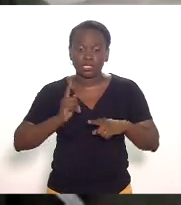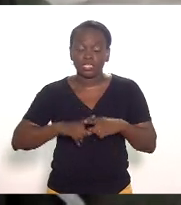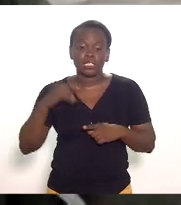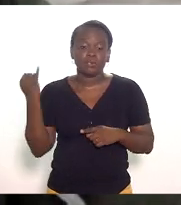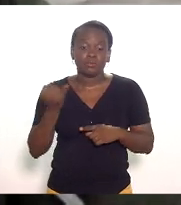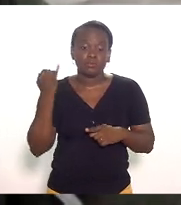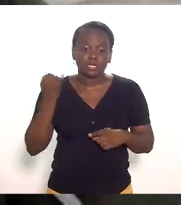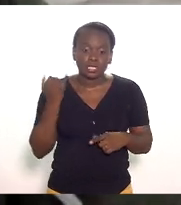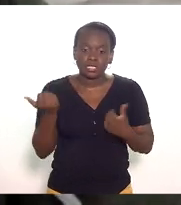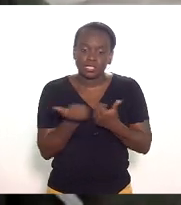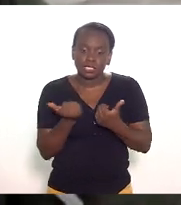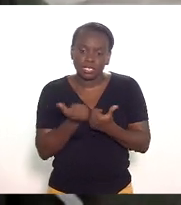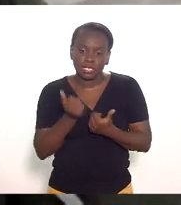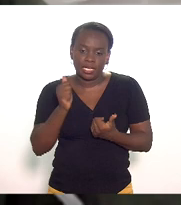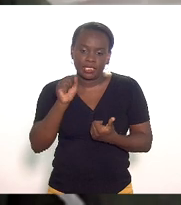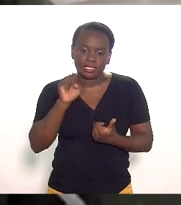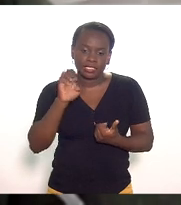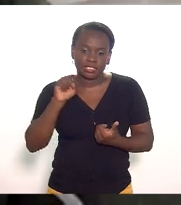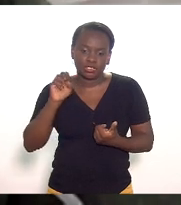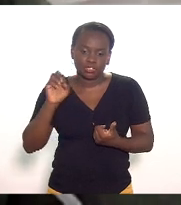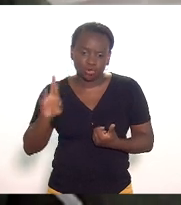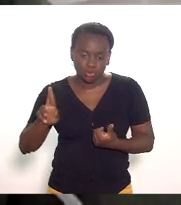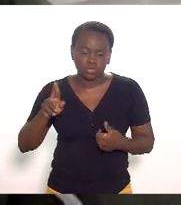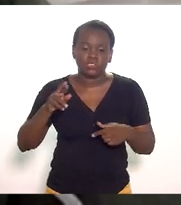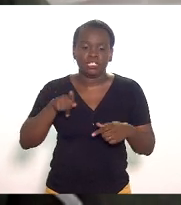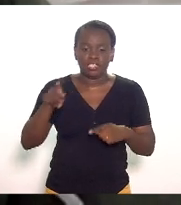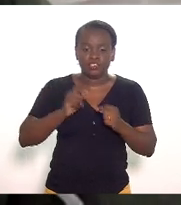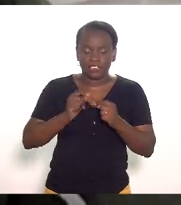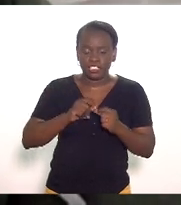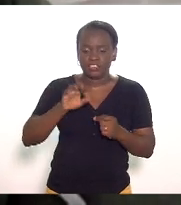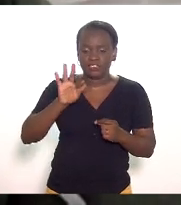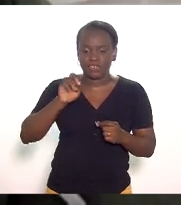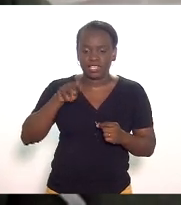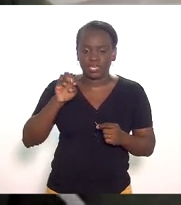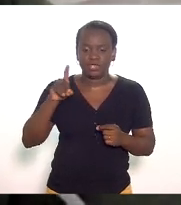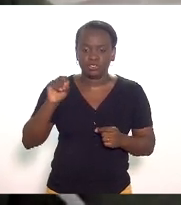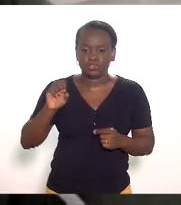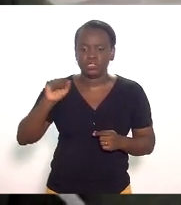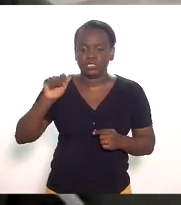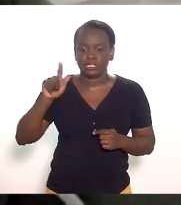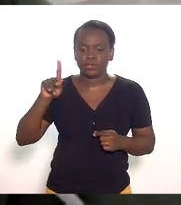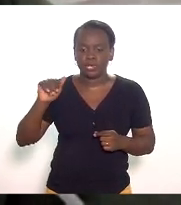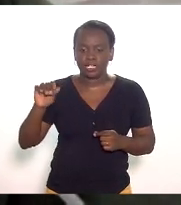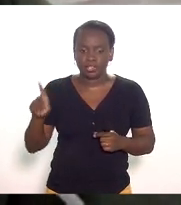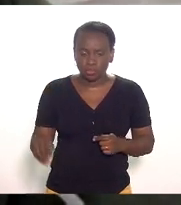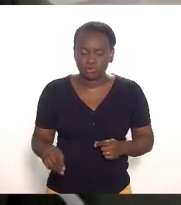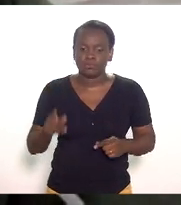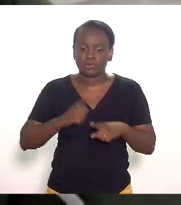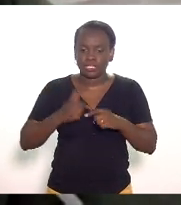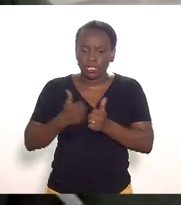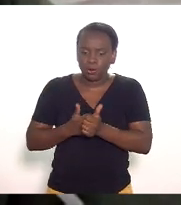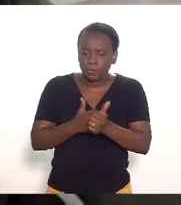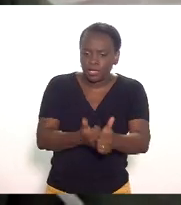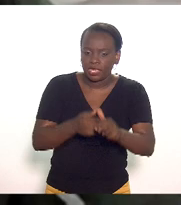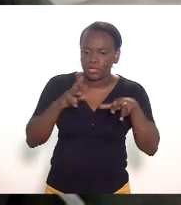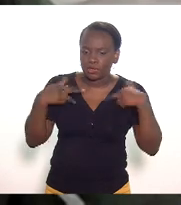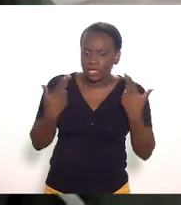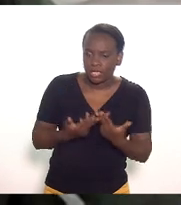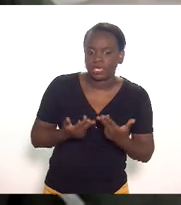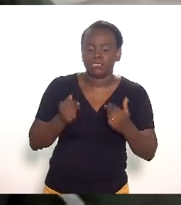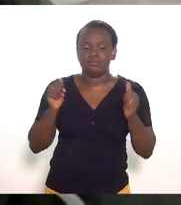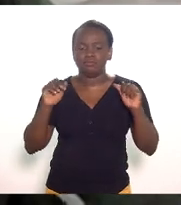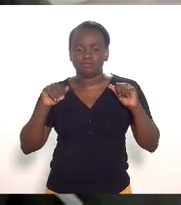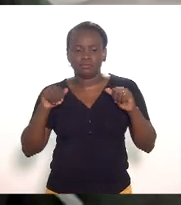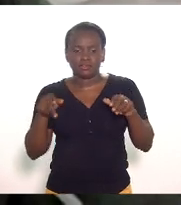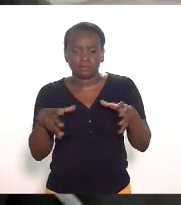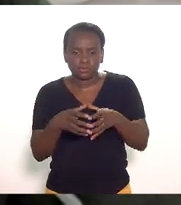da assessoria feita pelo Fernando Salgado, que nos acompanhava nas reuniões e nas audiências